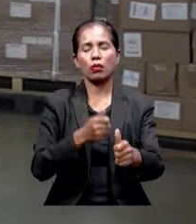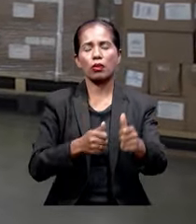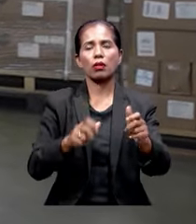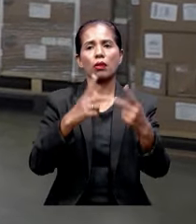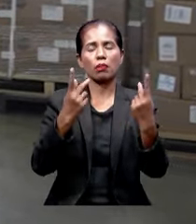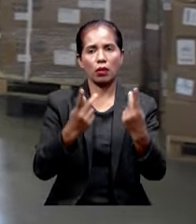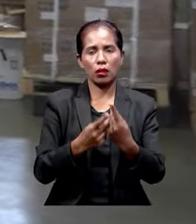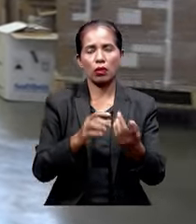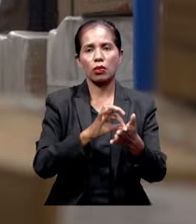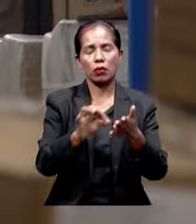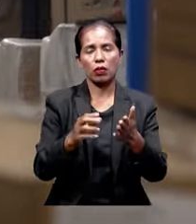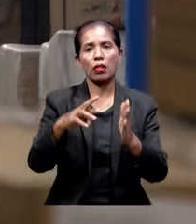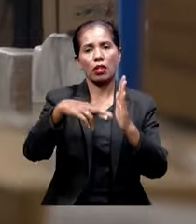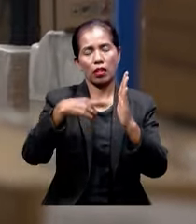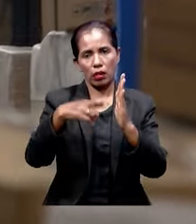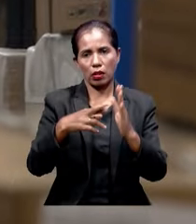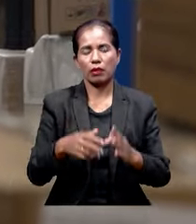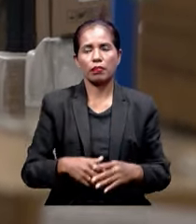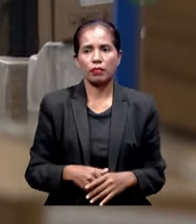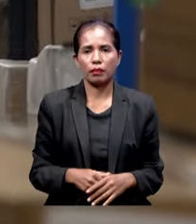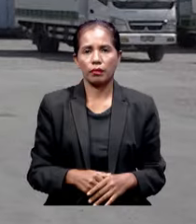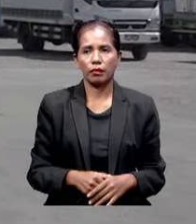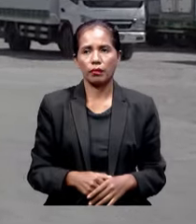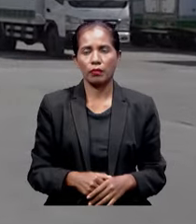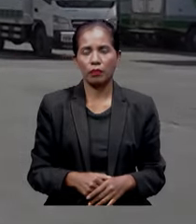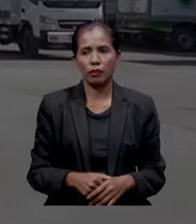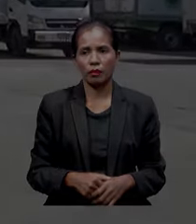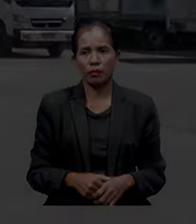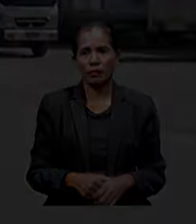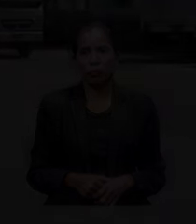companhia refere preenche ou na requisitos. Joanico Vicente, Zaime dos Santos, GMN.